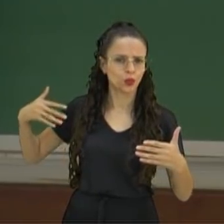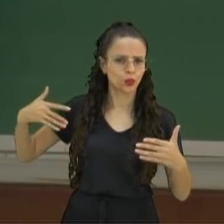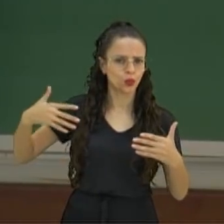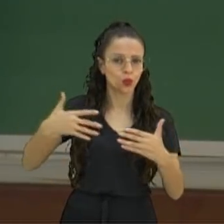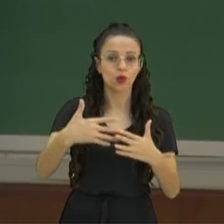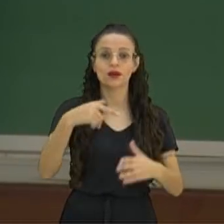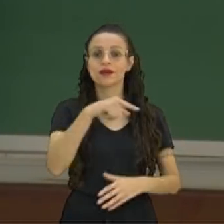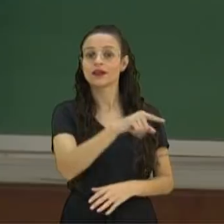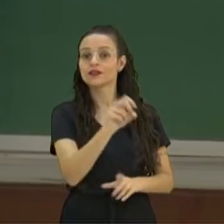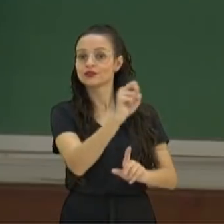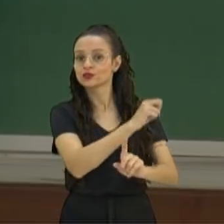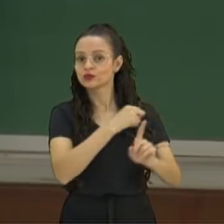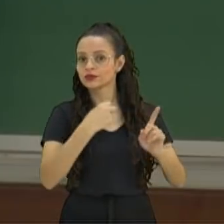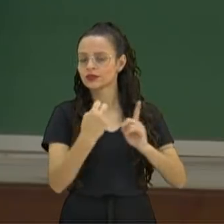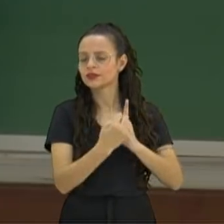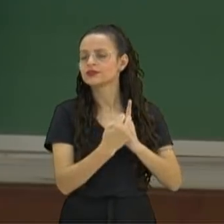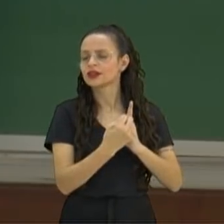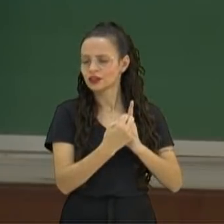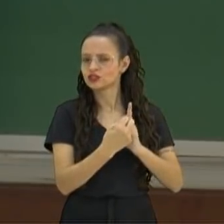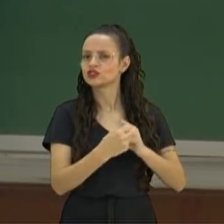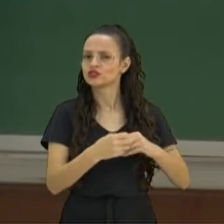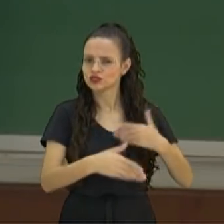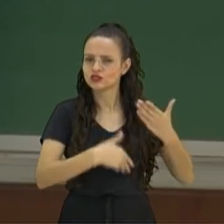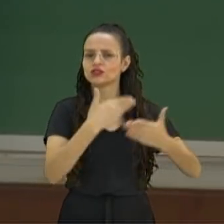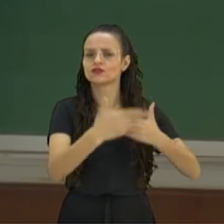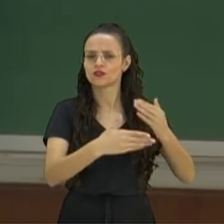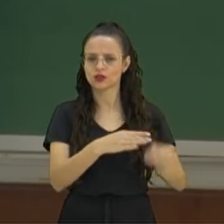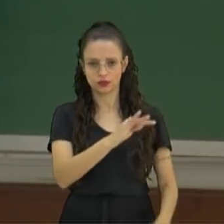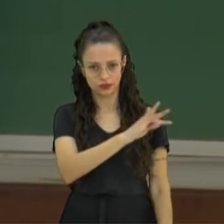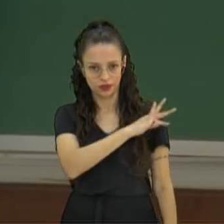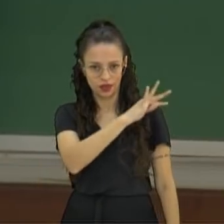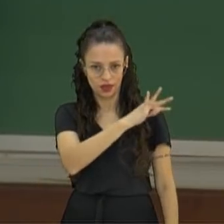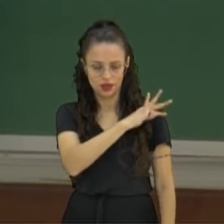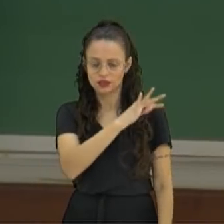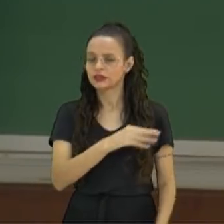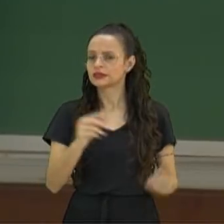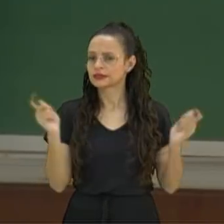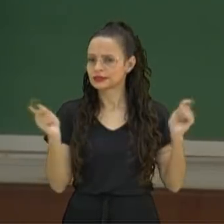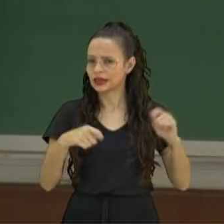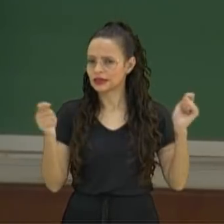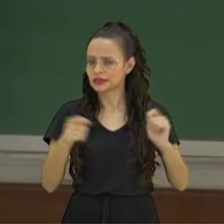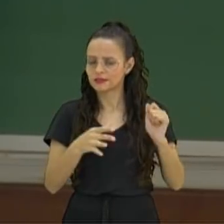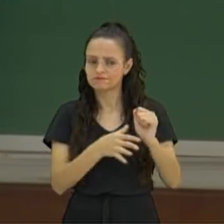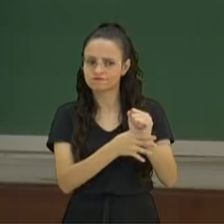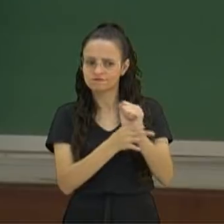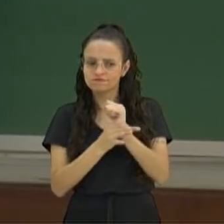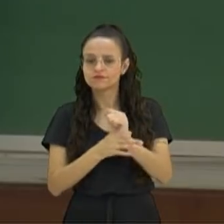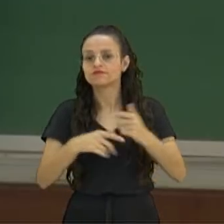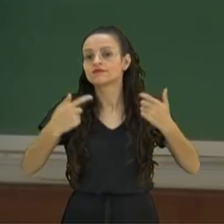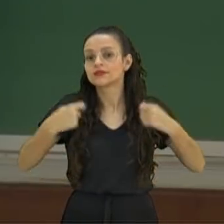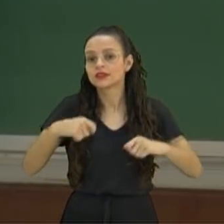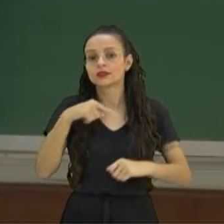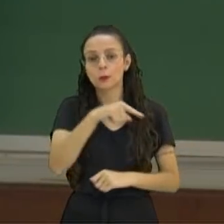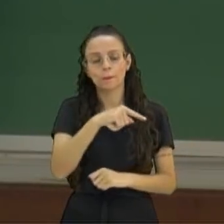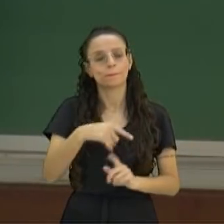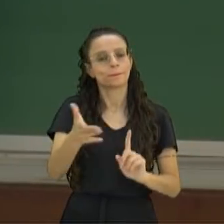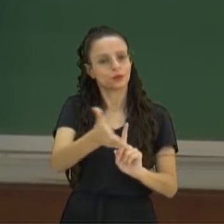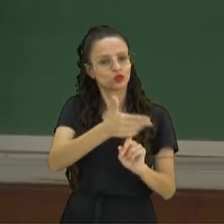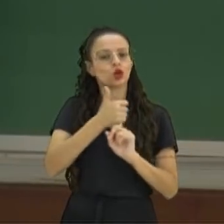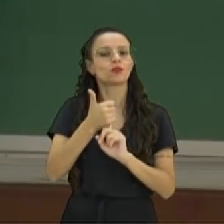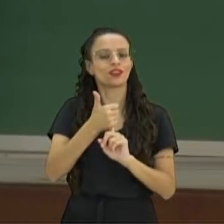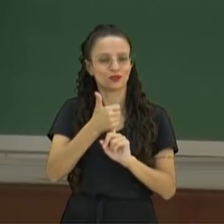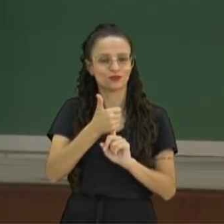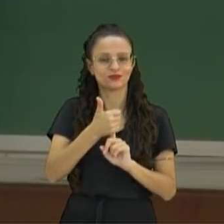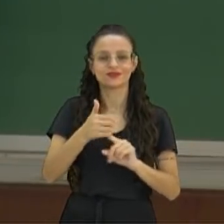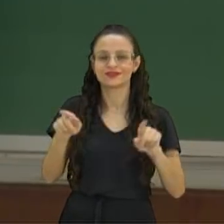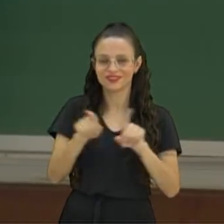desenvolveram técnicas que foram capazes de garantir as necessidades das populações, mas também o domínio. Lembram